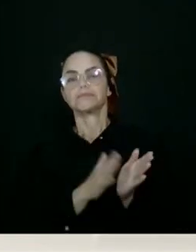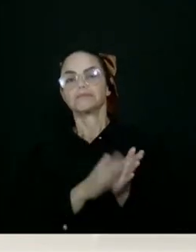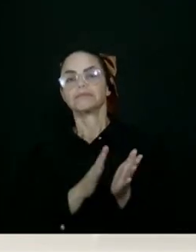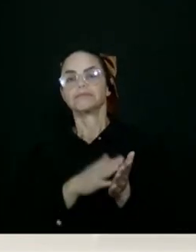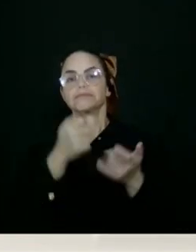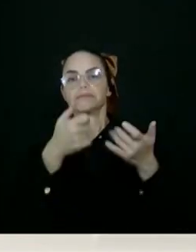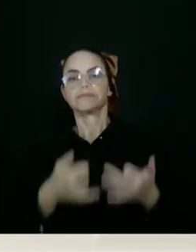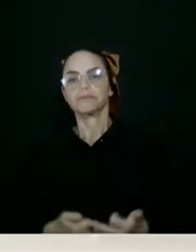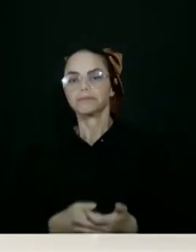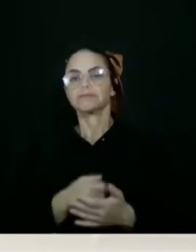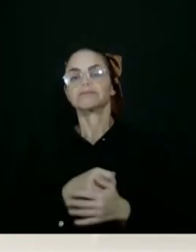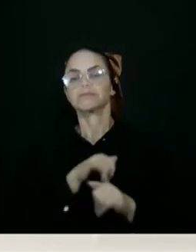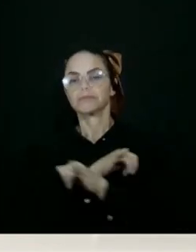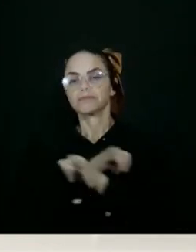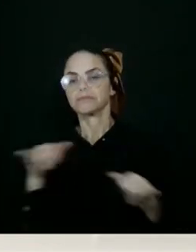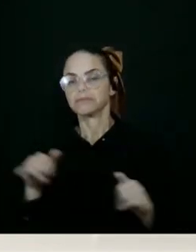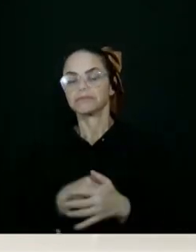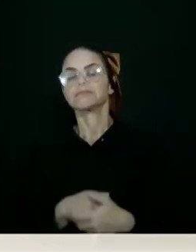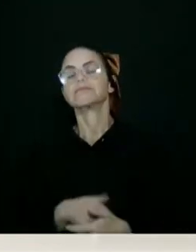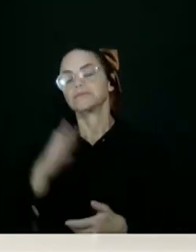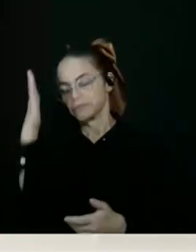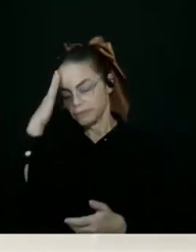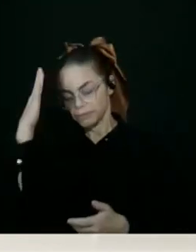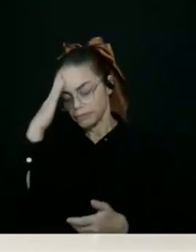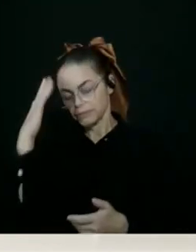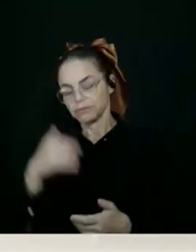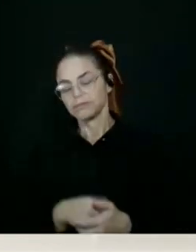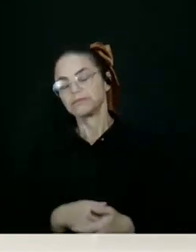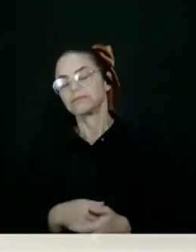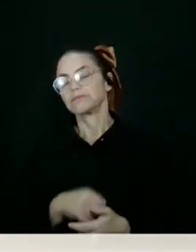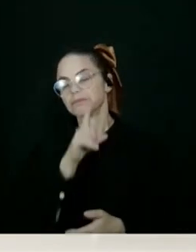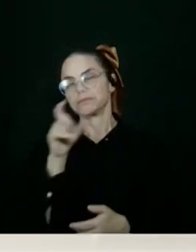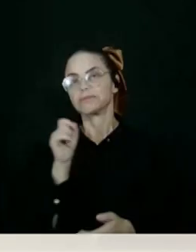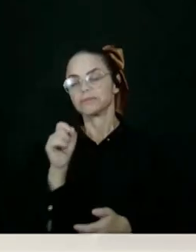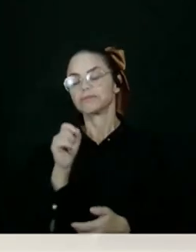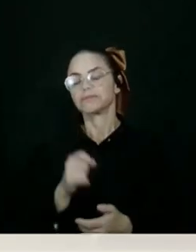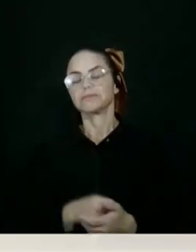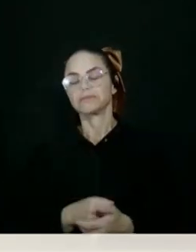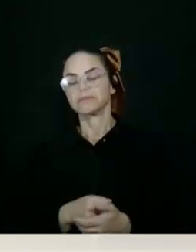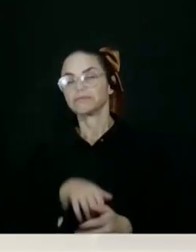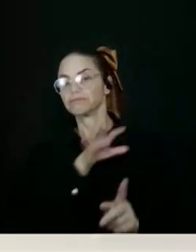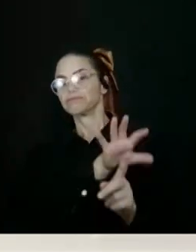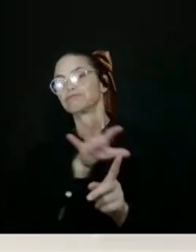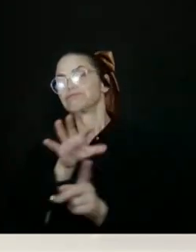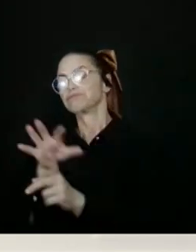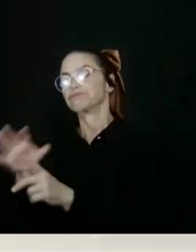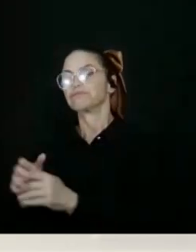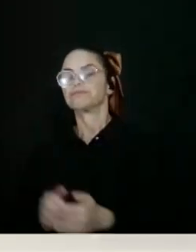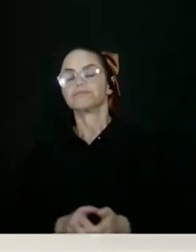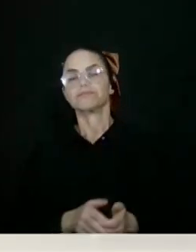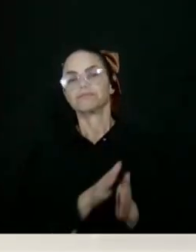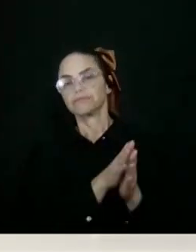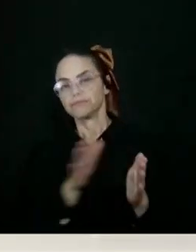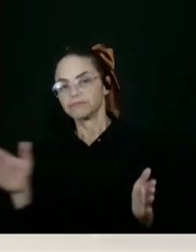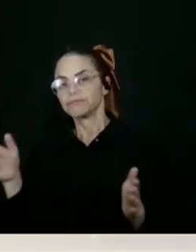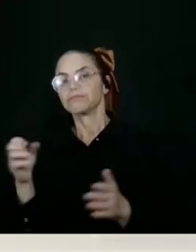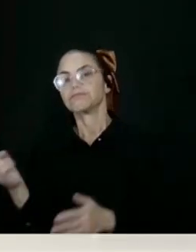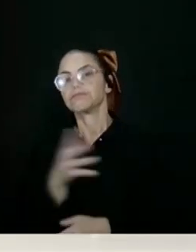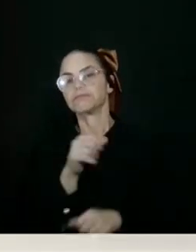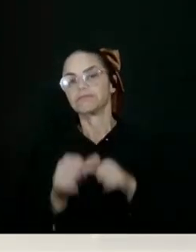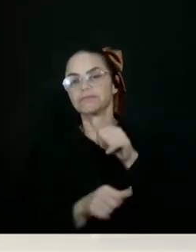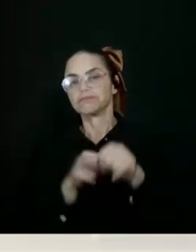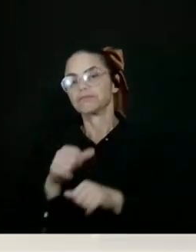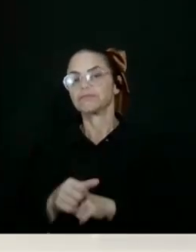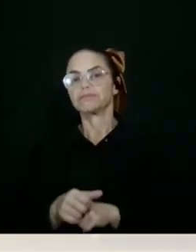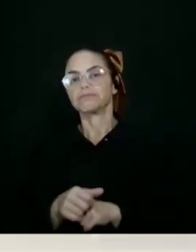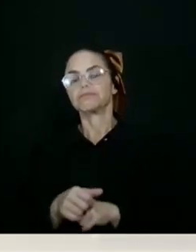declaração. Entendi. E quem pode ser impactado a partir de agora com essa nova mudança da isenção do